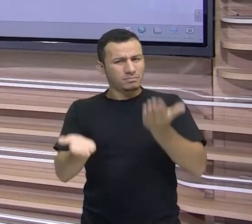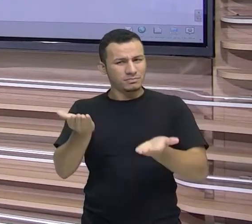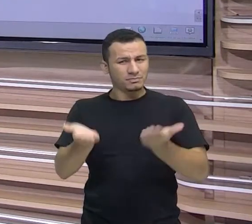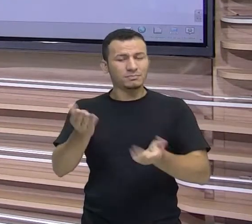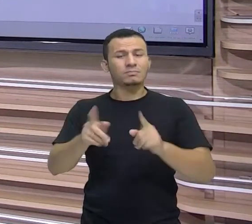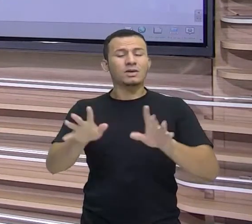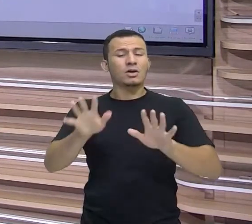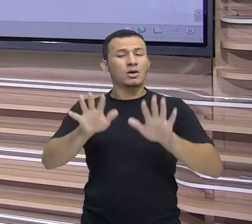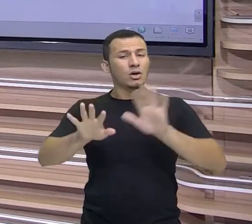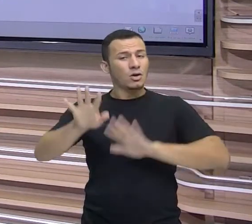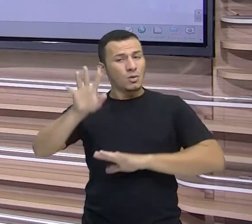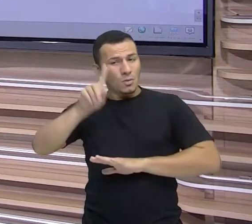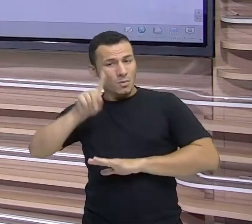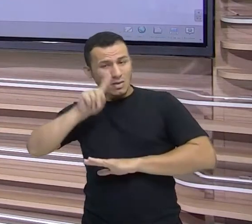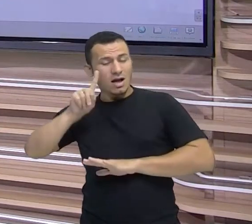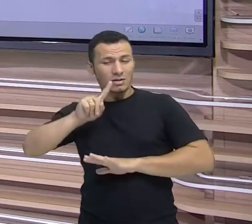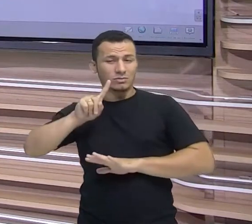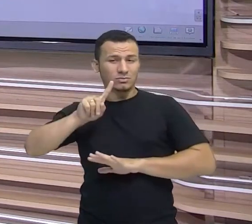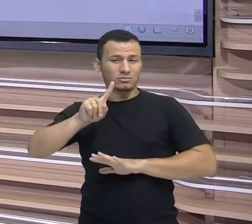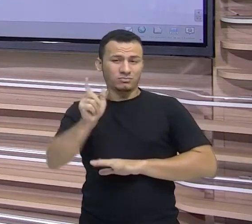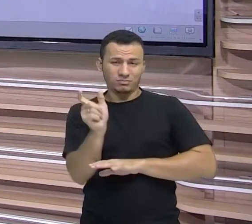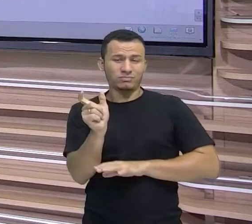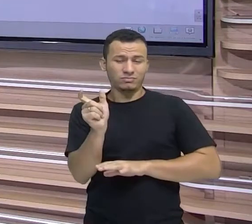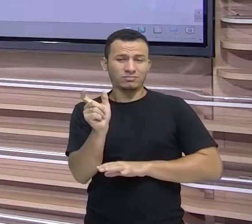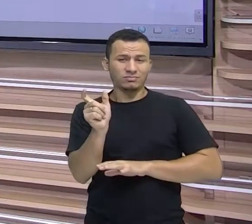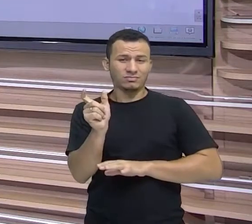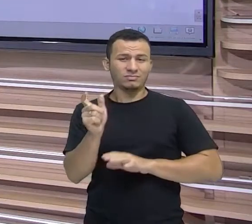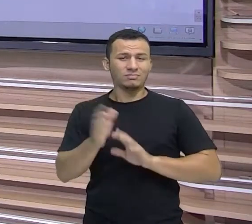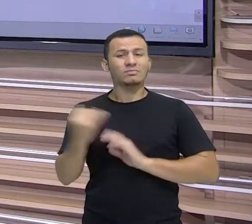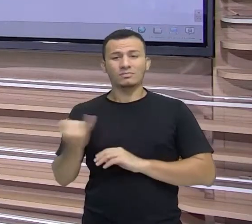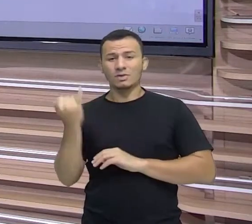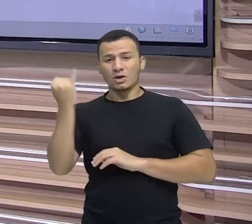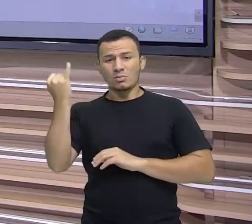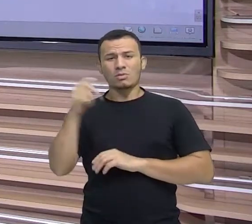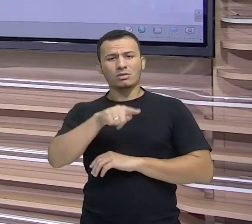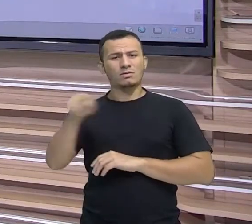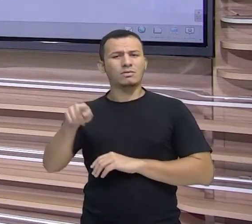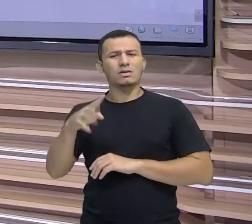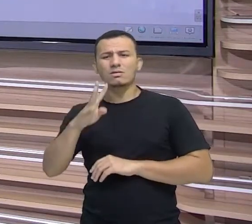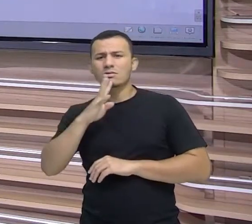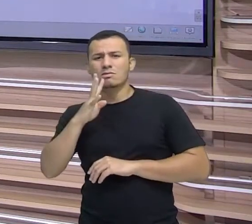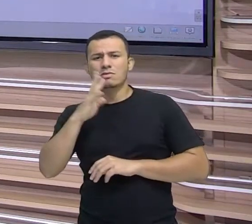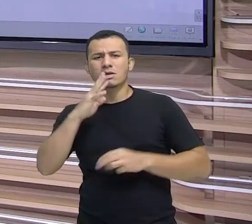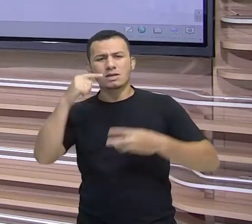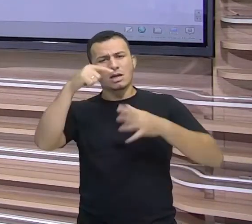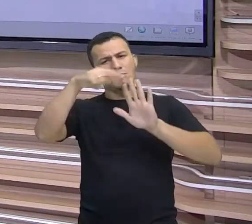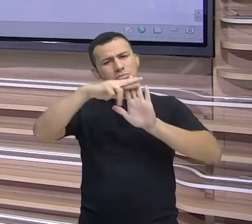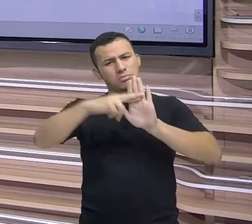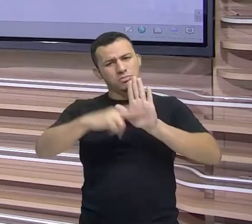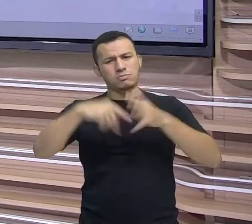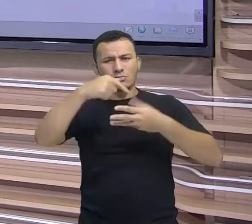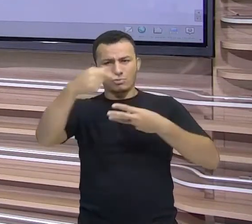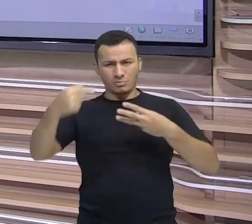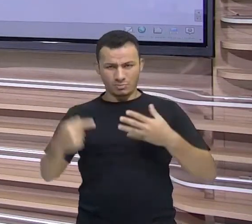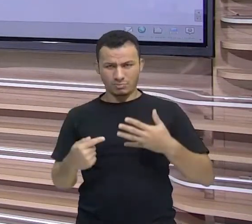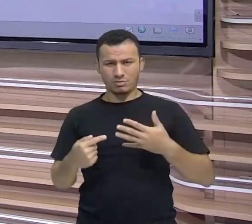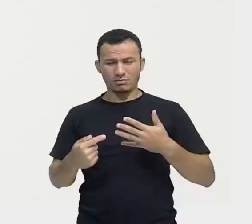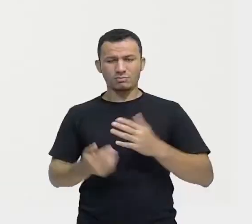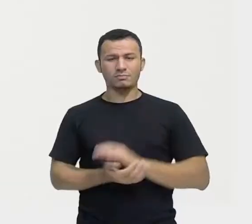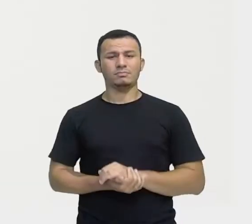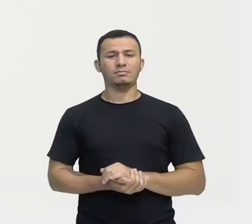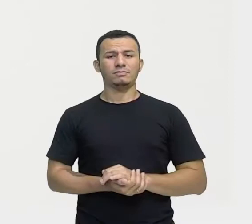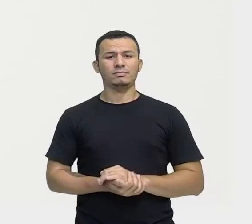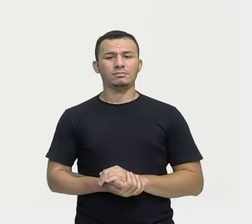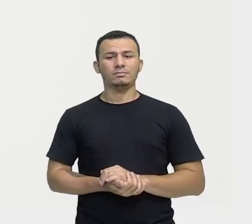tomar cuidado com o símbolo, com a nomenclatura, tá certo? É importante você conhecer essas medidas de massa, tá bom? De olho na